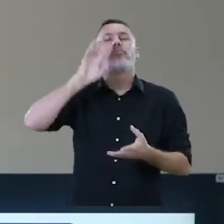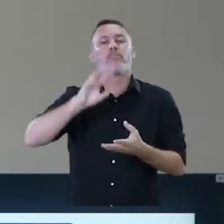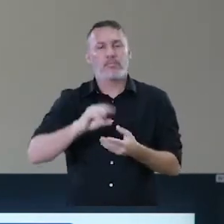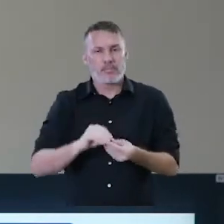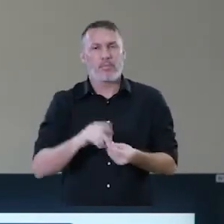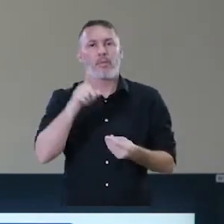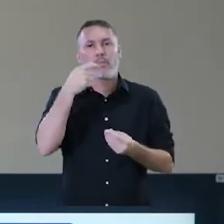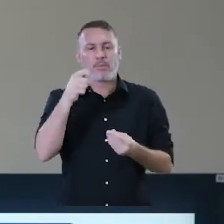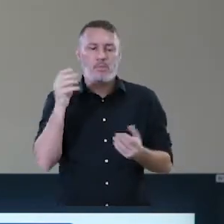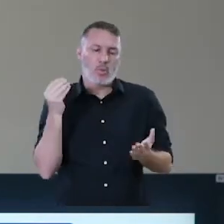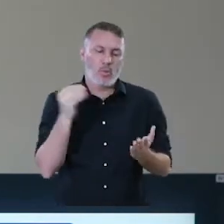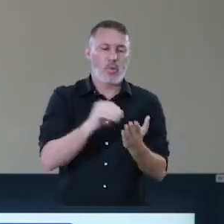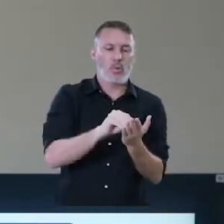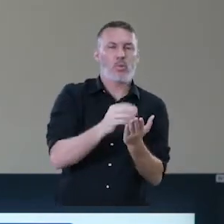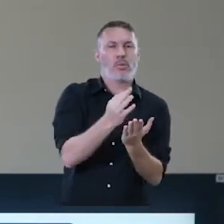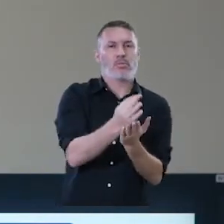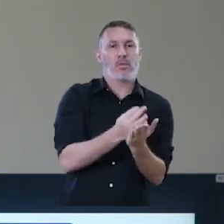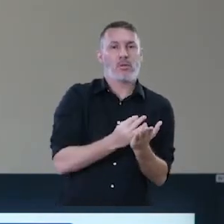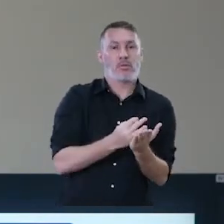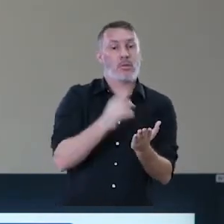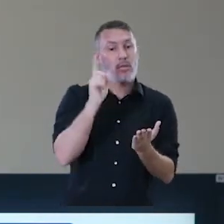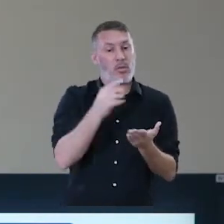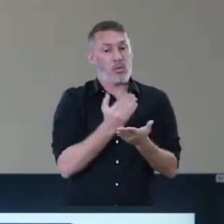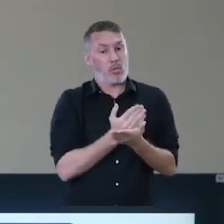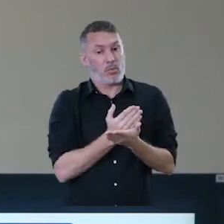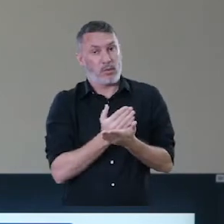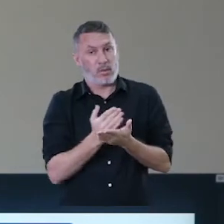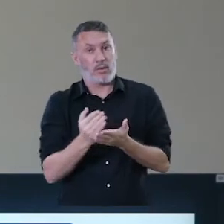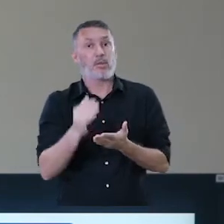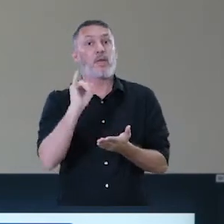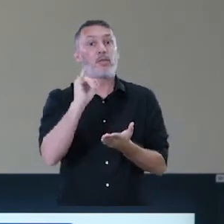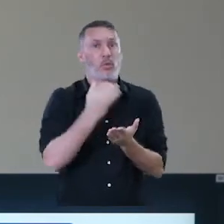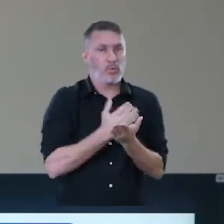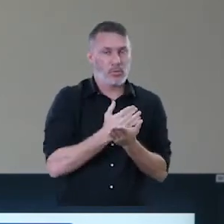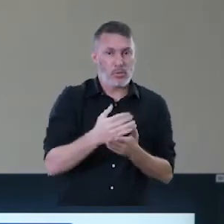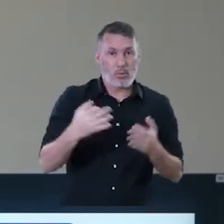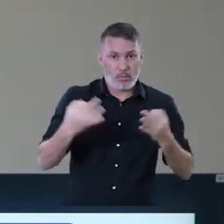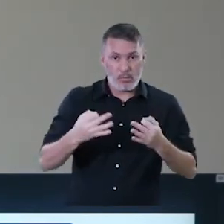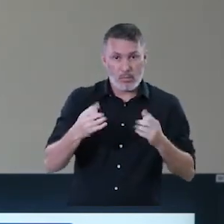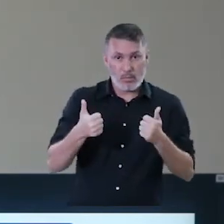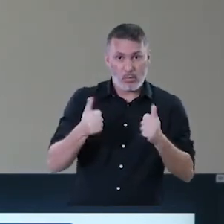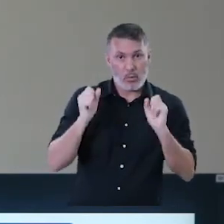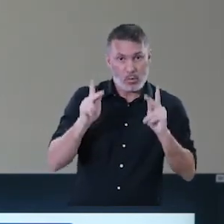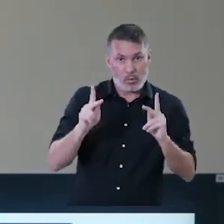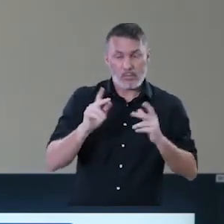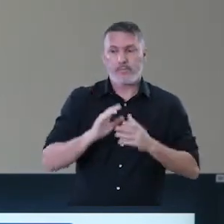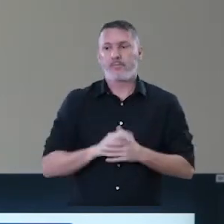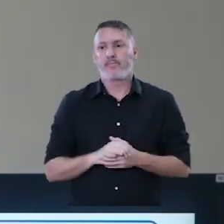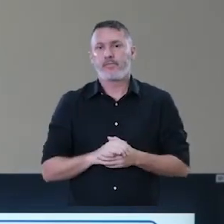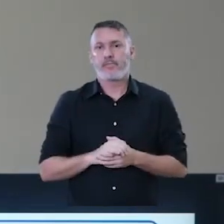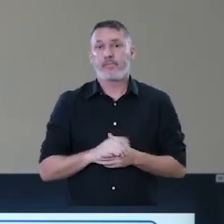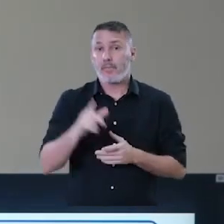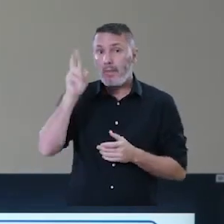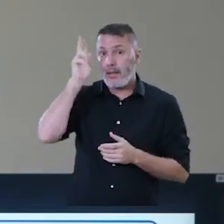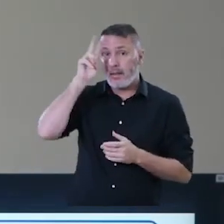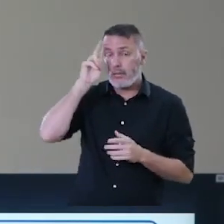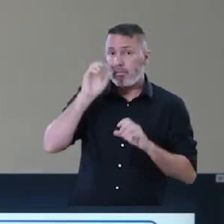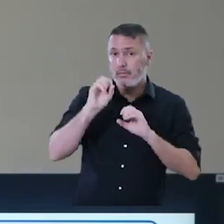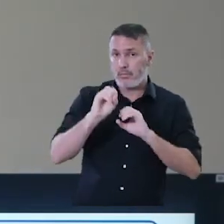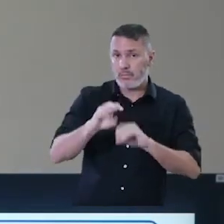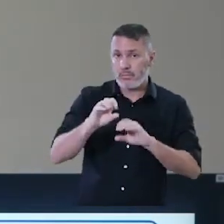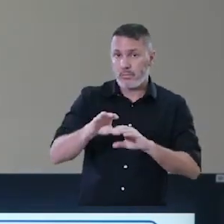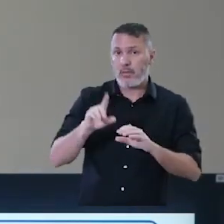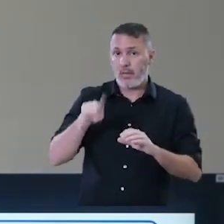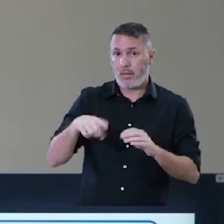você precisa colocar no seu texto, no seu parágrafo de introdução. Perfeito, meu aluno? Só para a